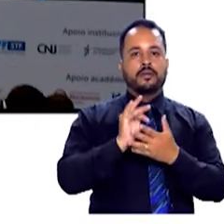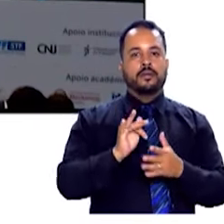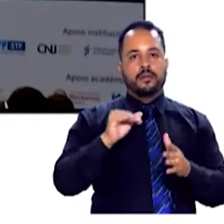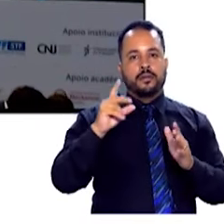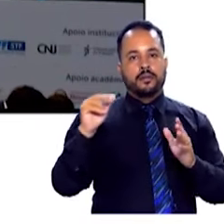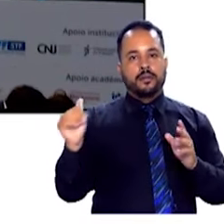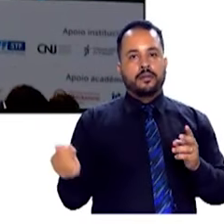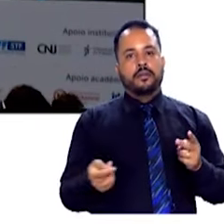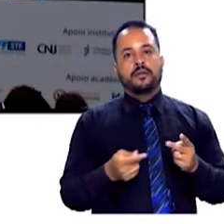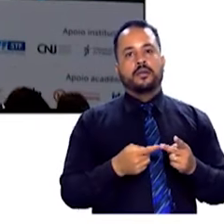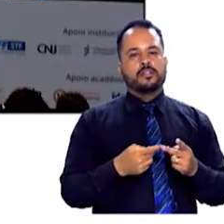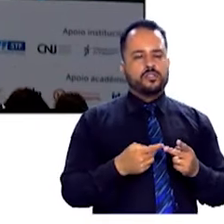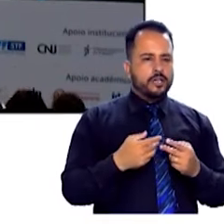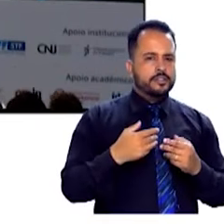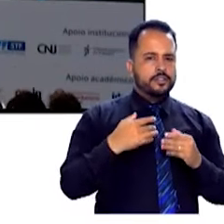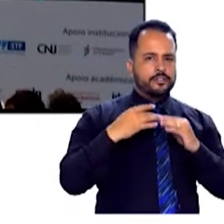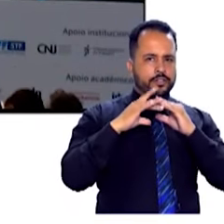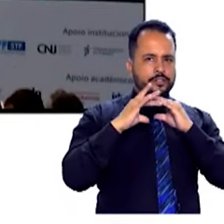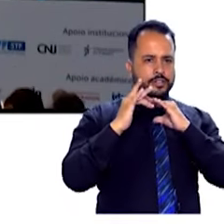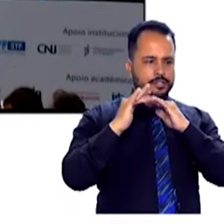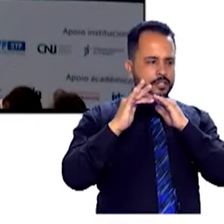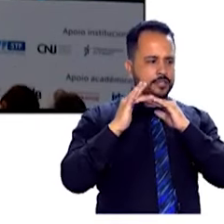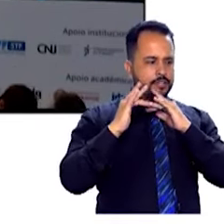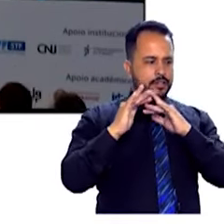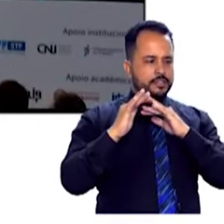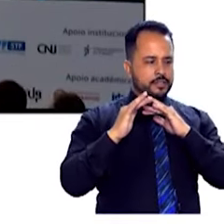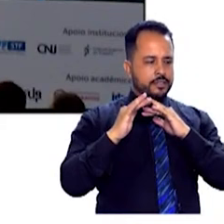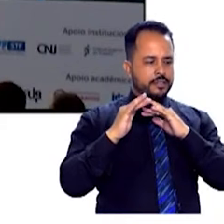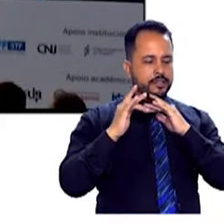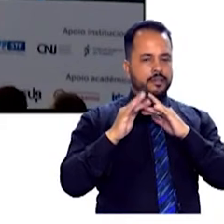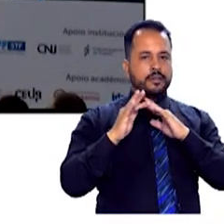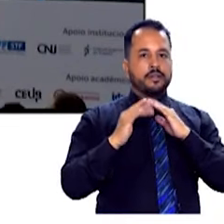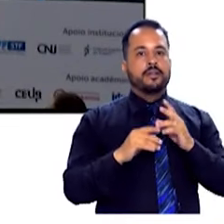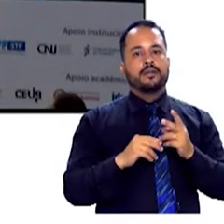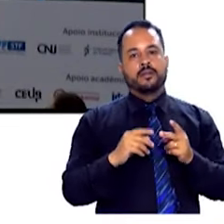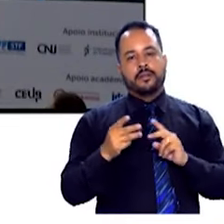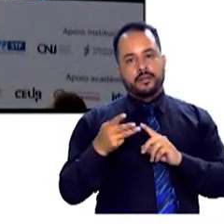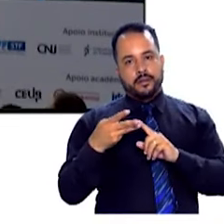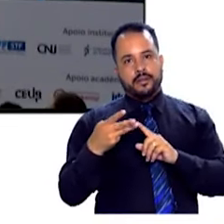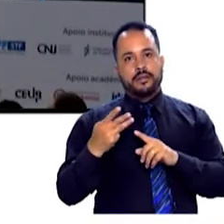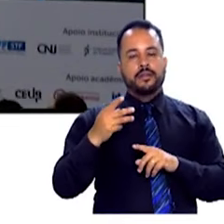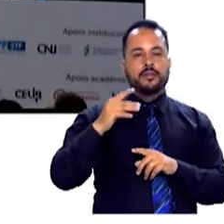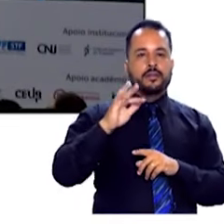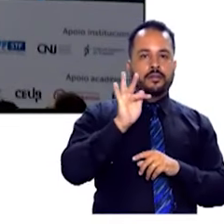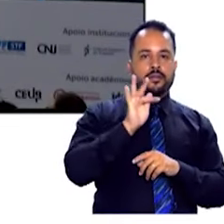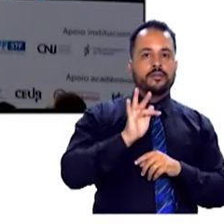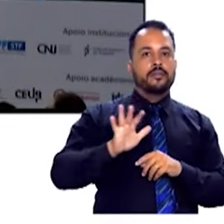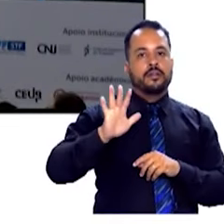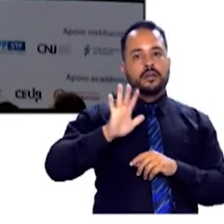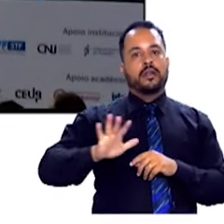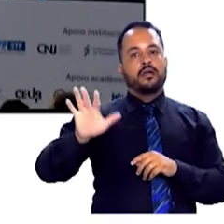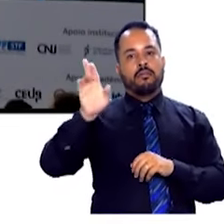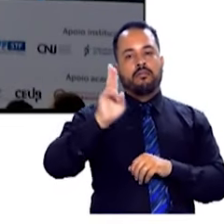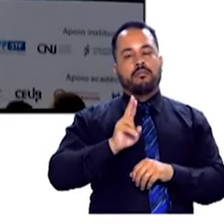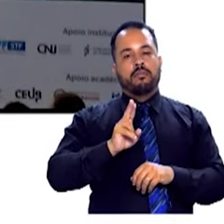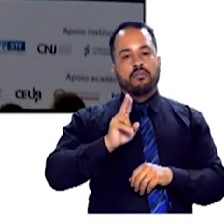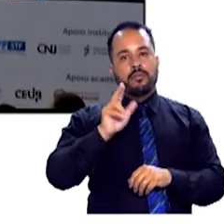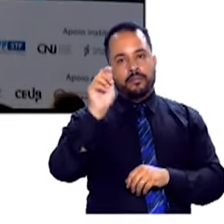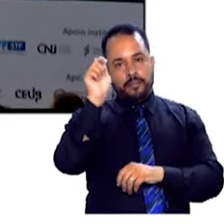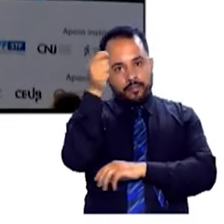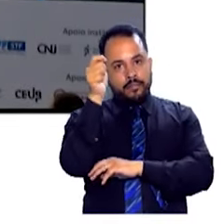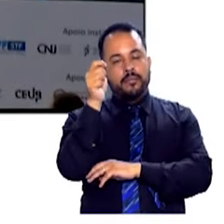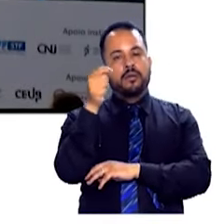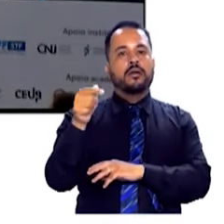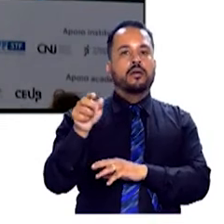Escócia e o professor Dr Daniel metido da Universidade Federal do Rio Grande do Sul eh neste